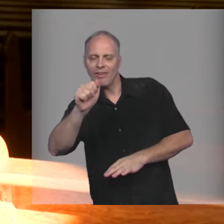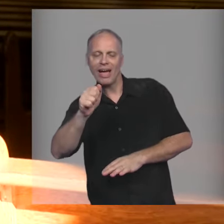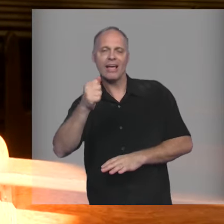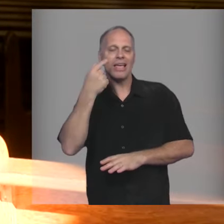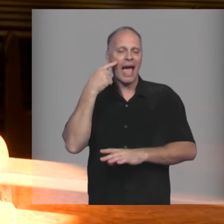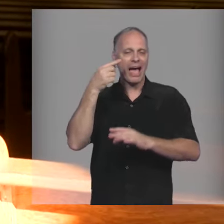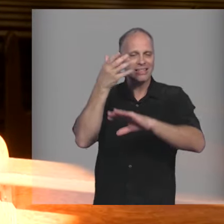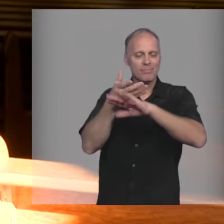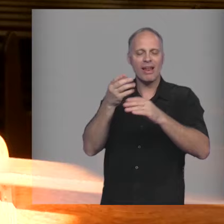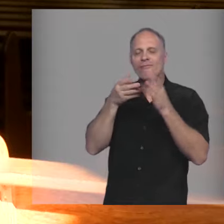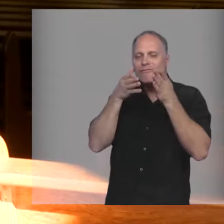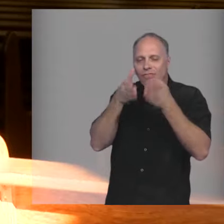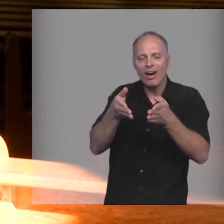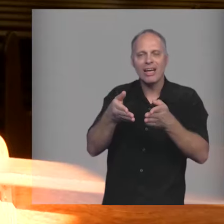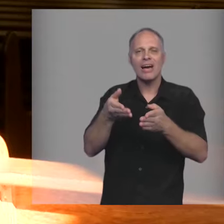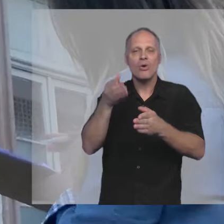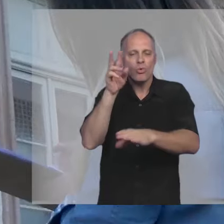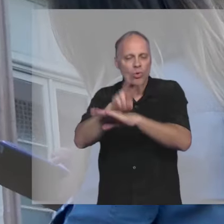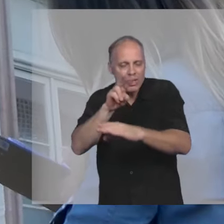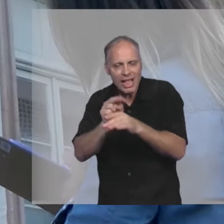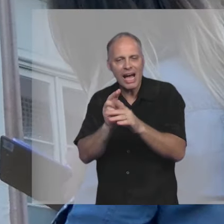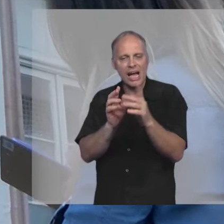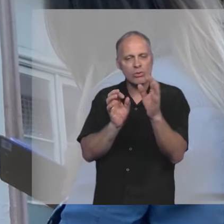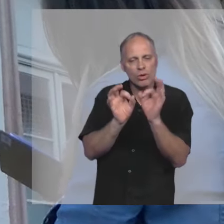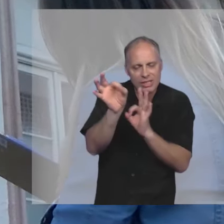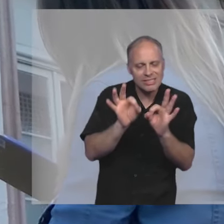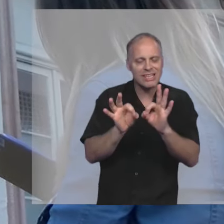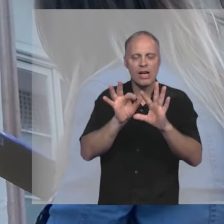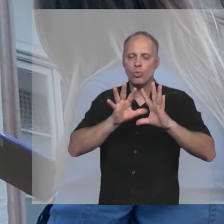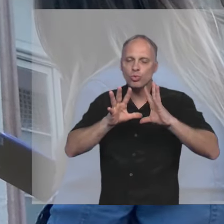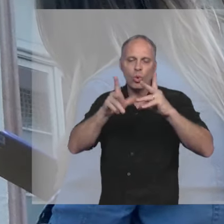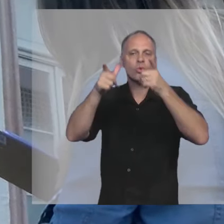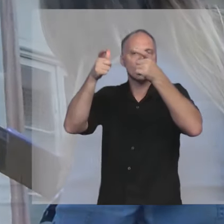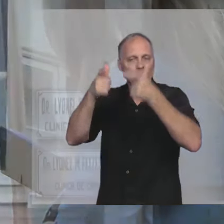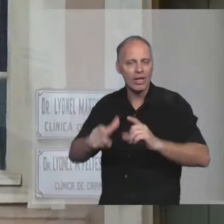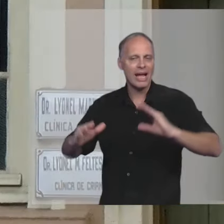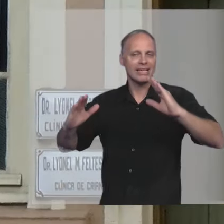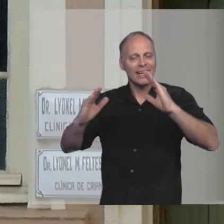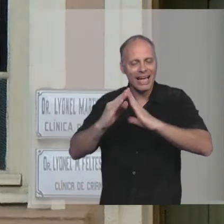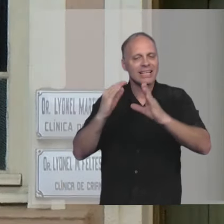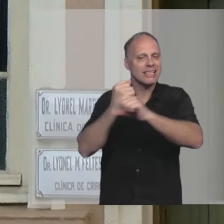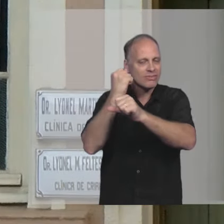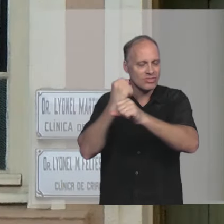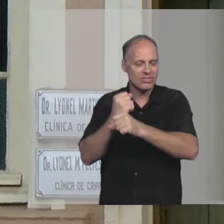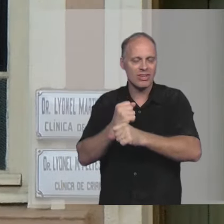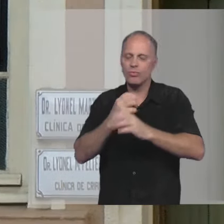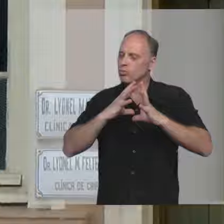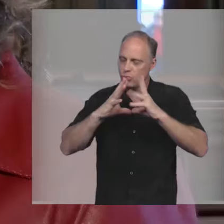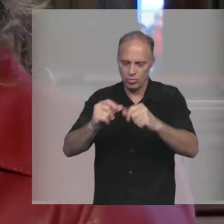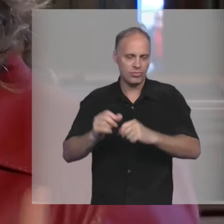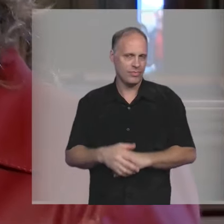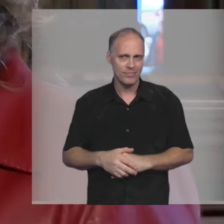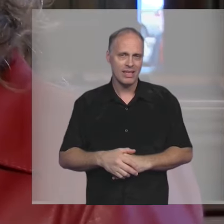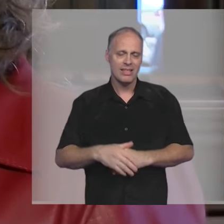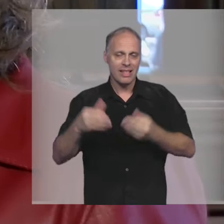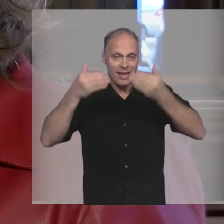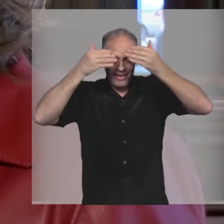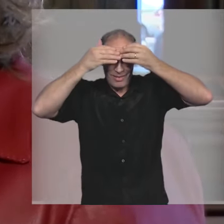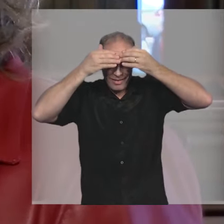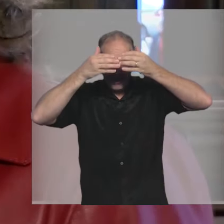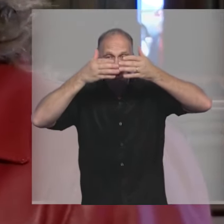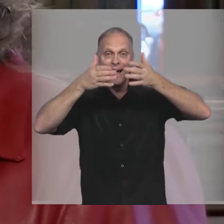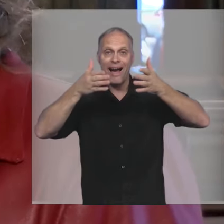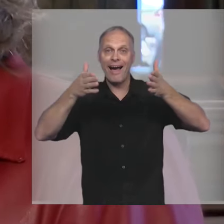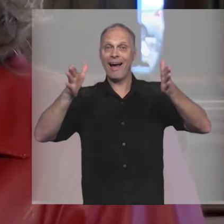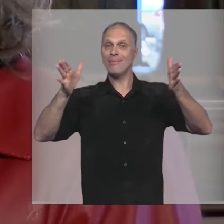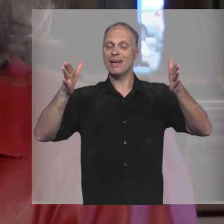né? Da preservação, da conservação, do bem, do patrimônio. Todo conhecimento é válido, tudo está agregando. Está abrindo a minha